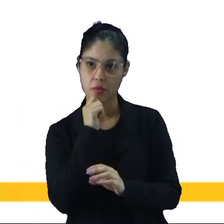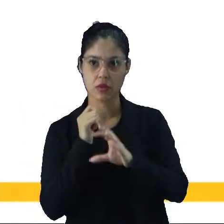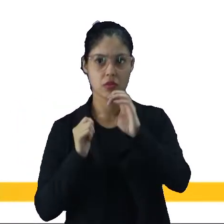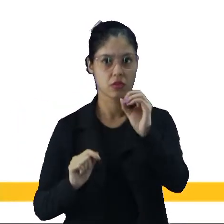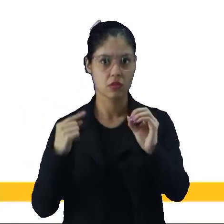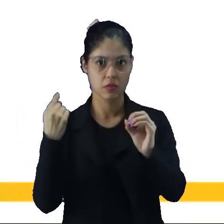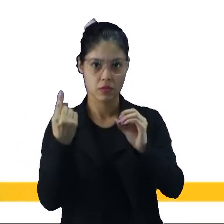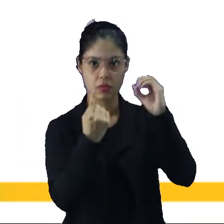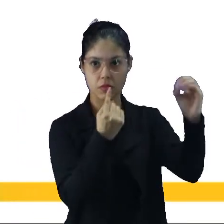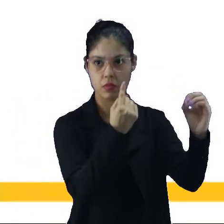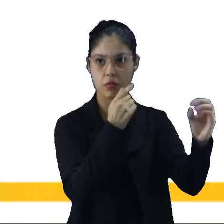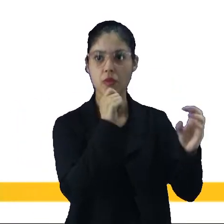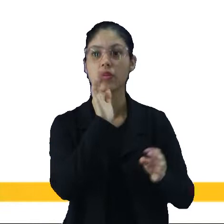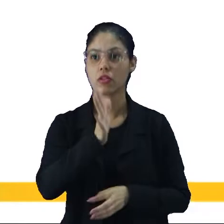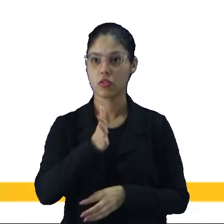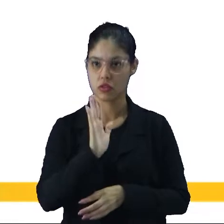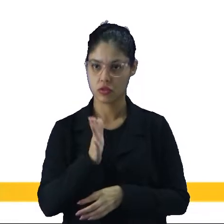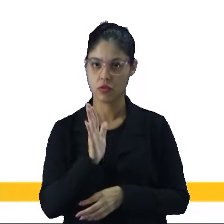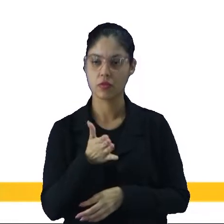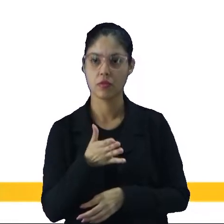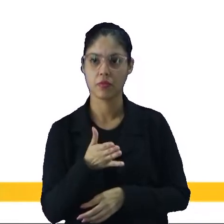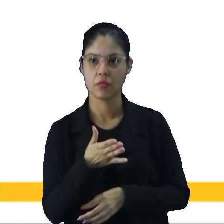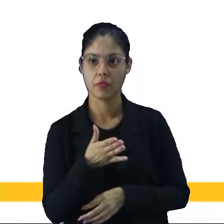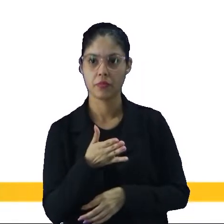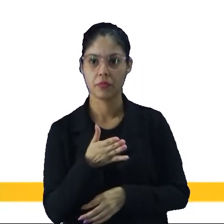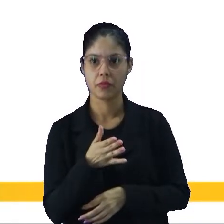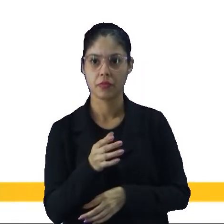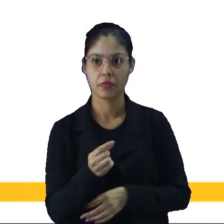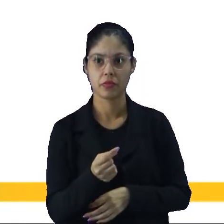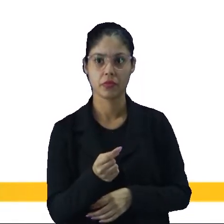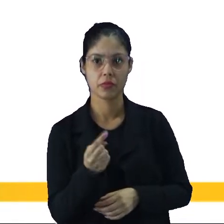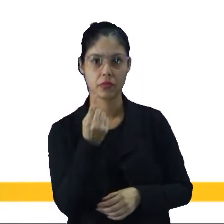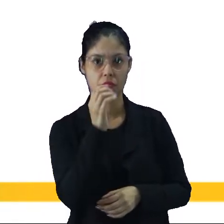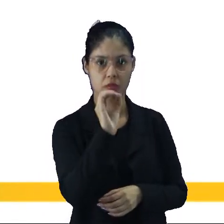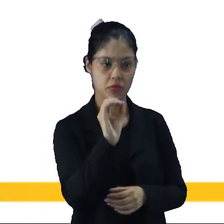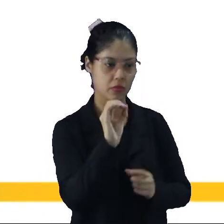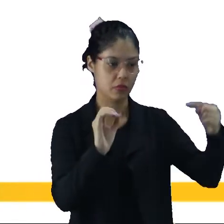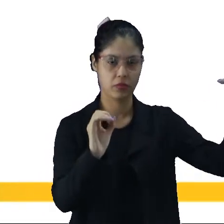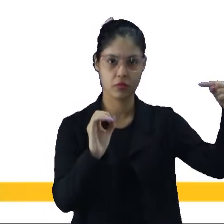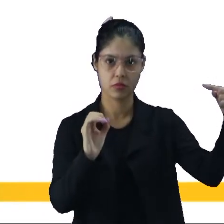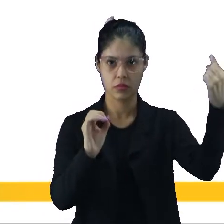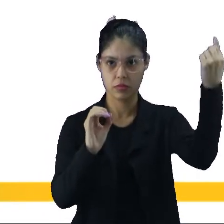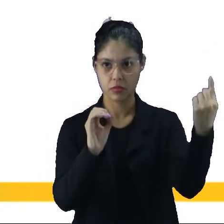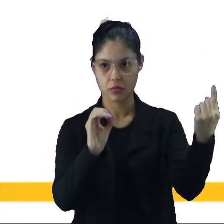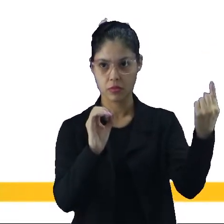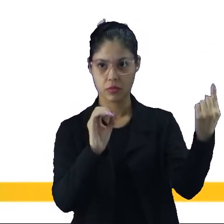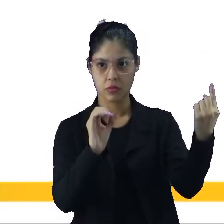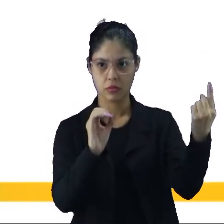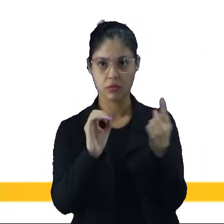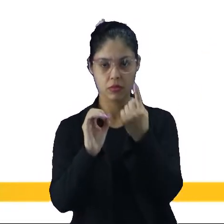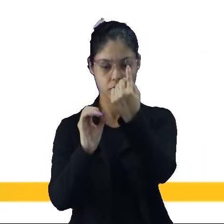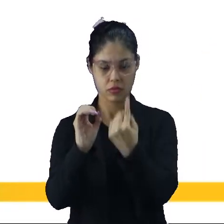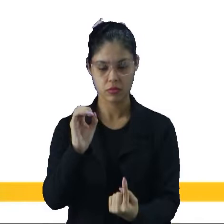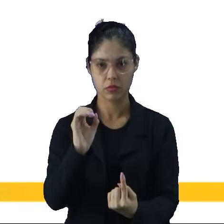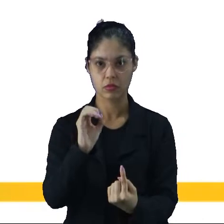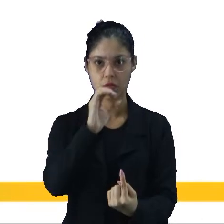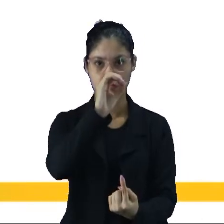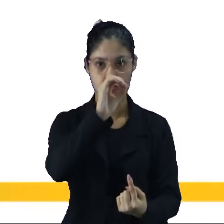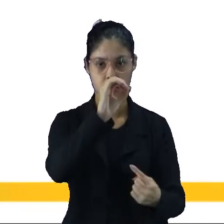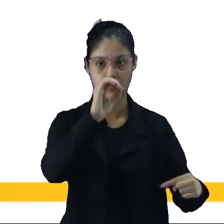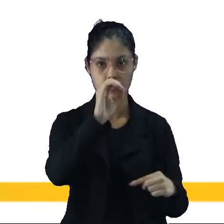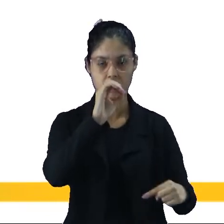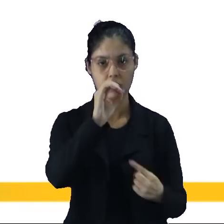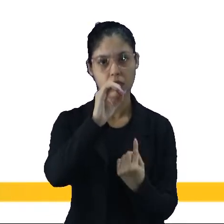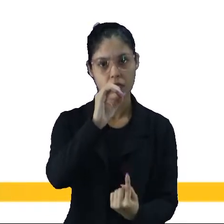0 a 1. Já para cá você já percebe que é 0 e -1 e aqui também 0 e -1. Por